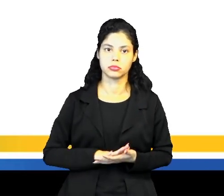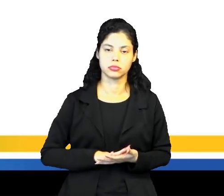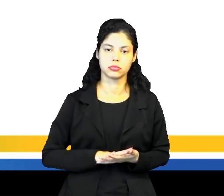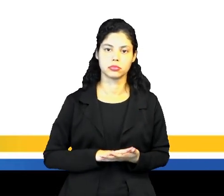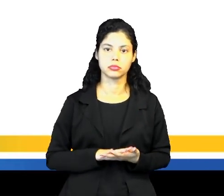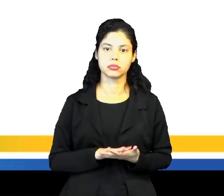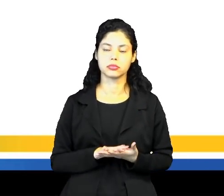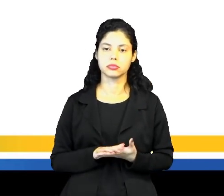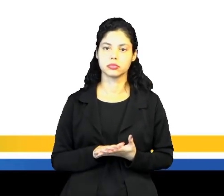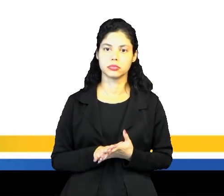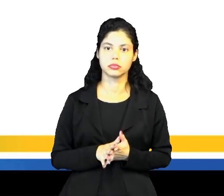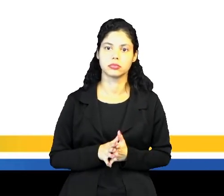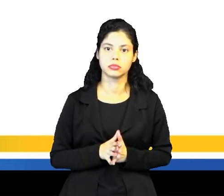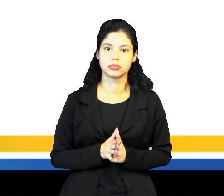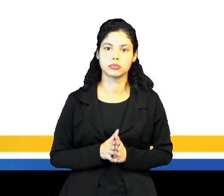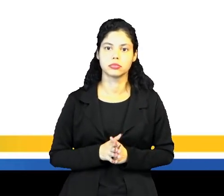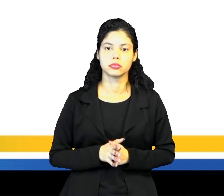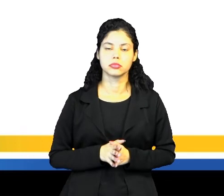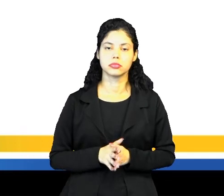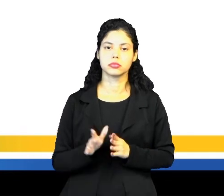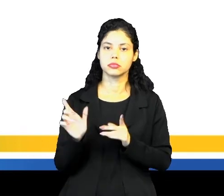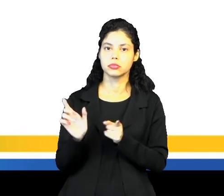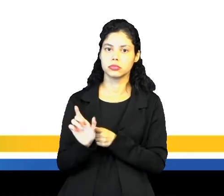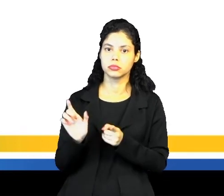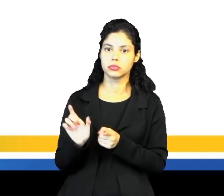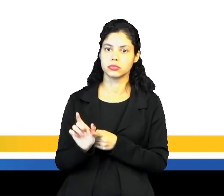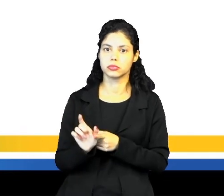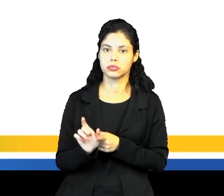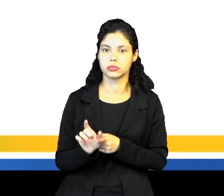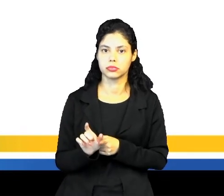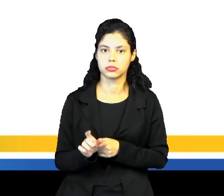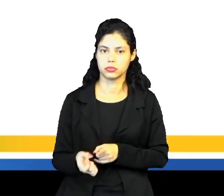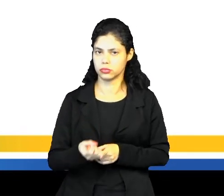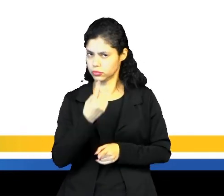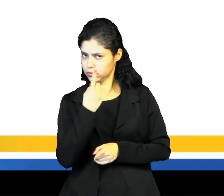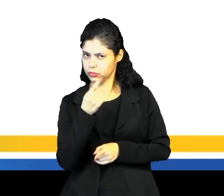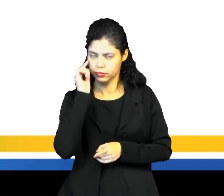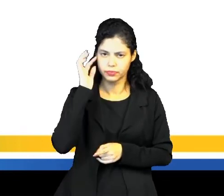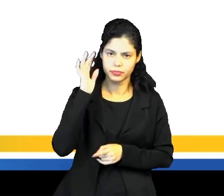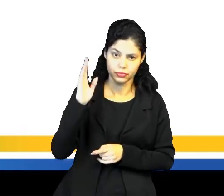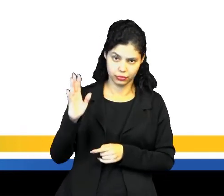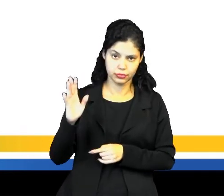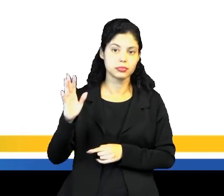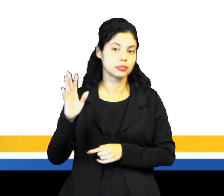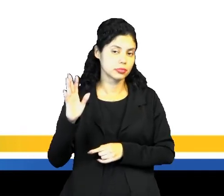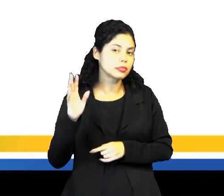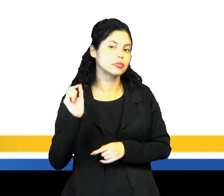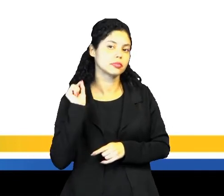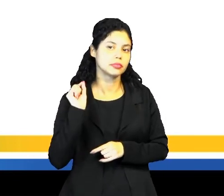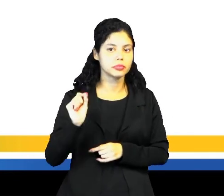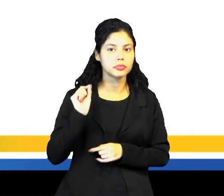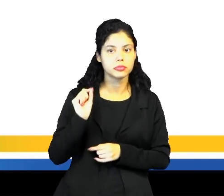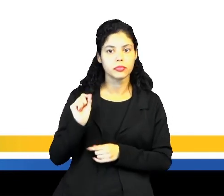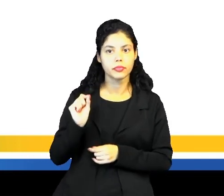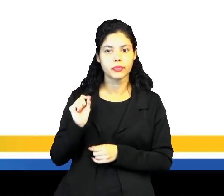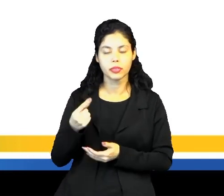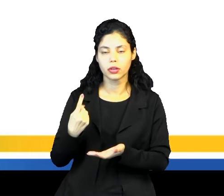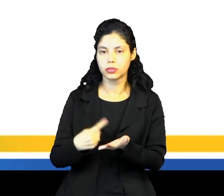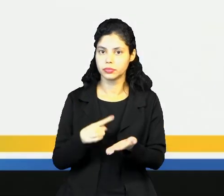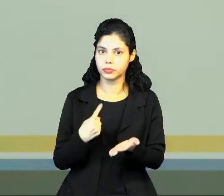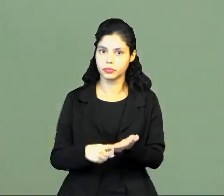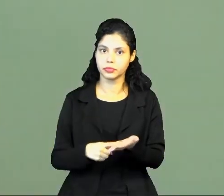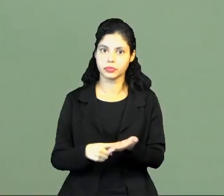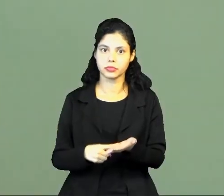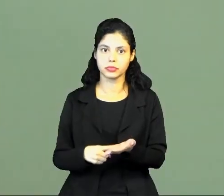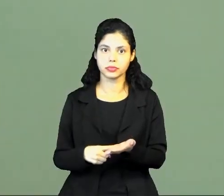E aí, né, essa palavra, né, até que meio que faz a gente refletir, né, do que se ele se